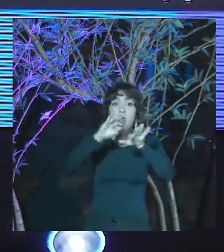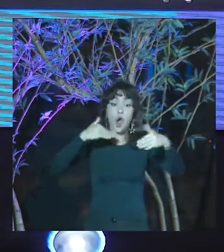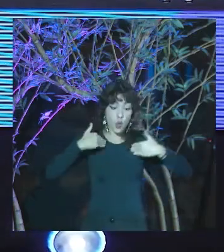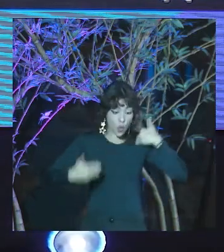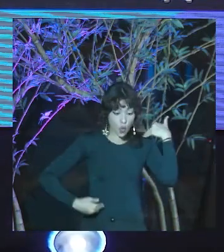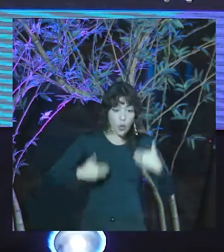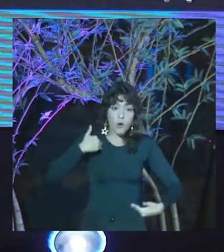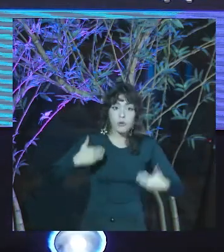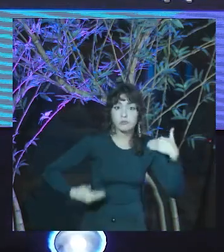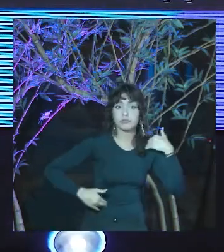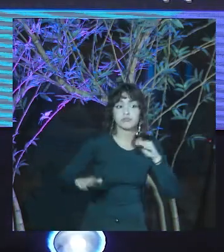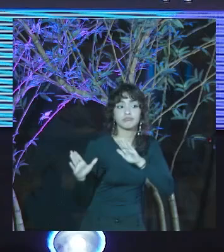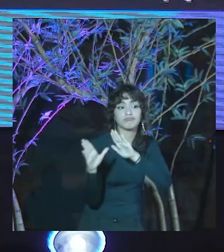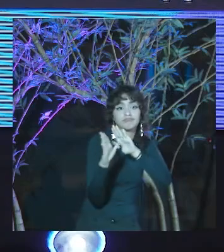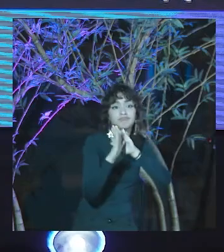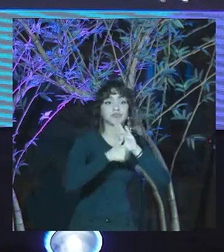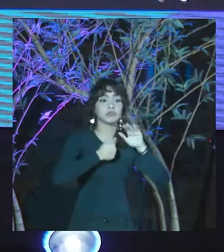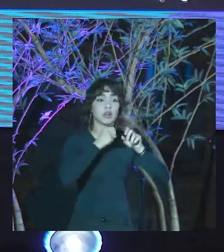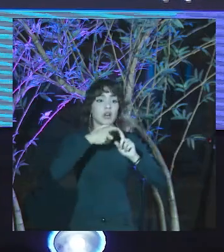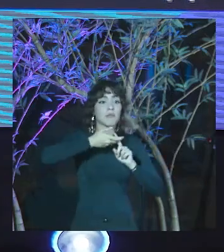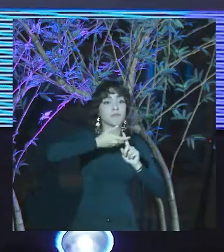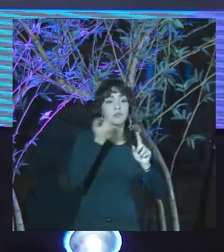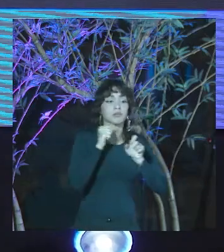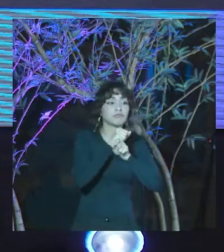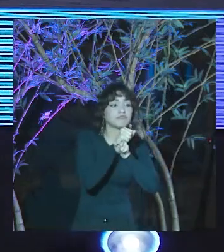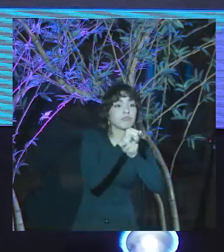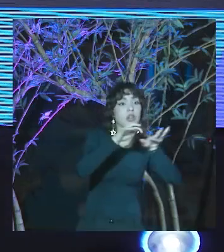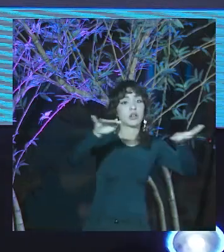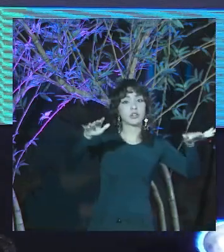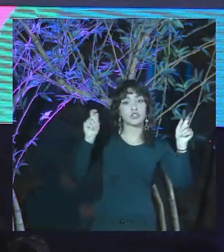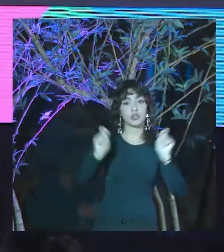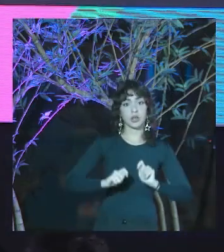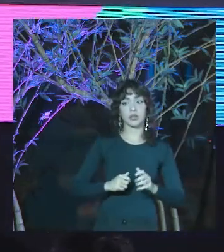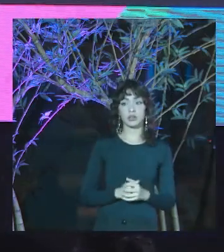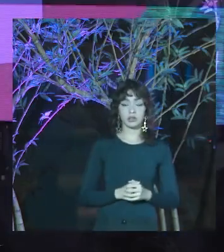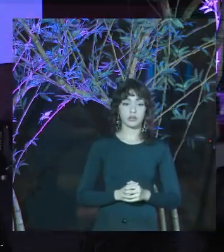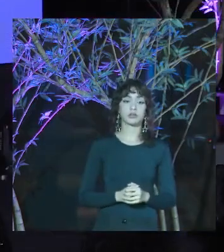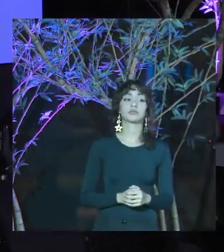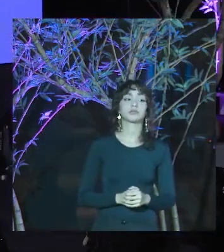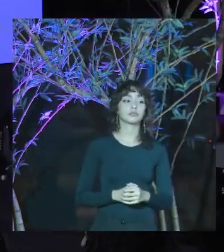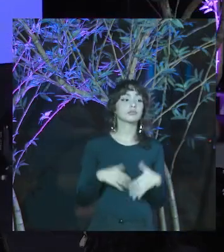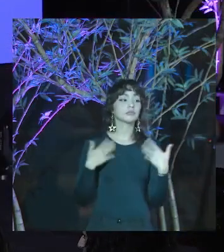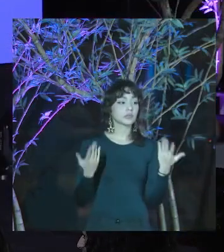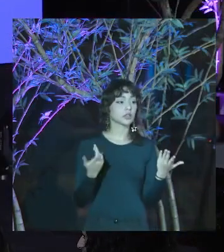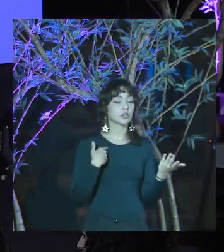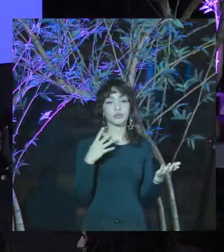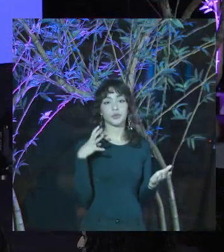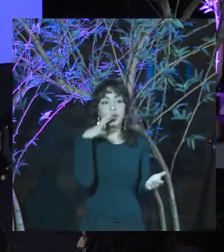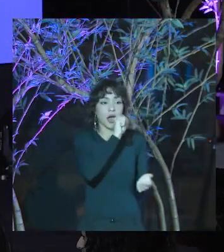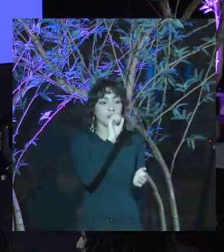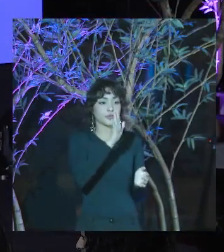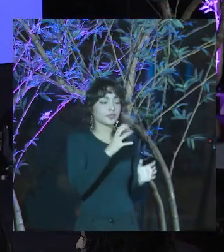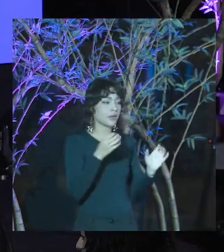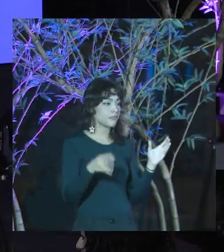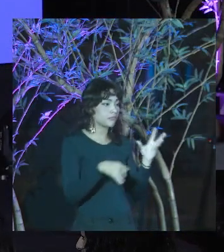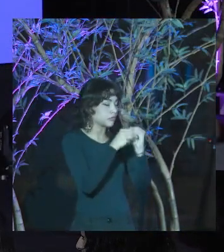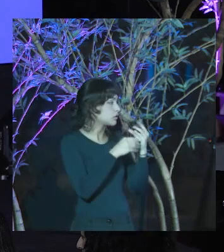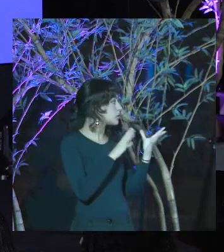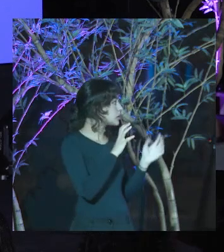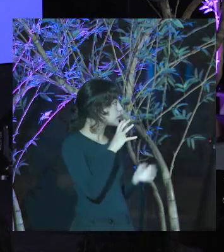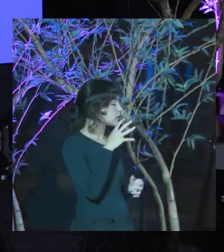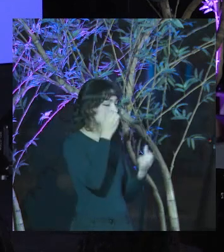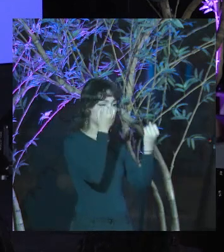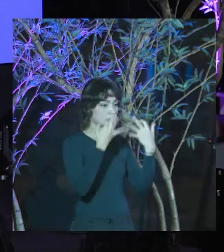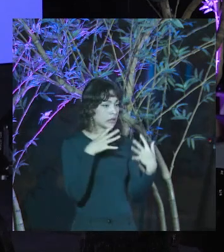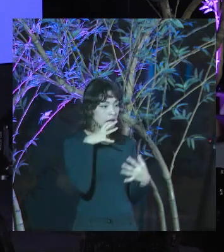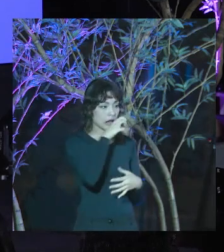gente. Então, dentro do DataThinking, vocês navegando aqui, eu vou passar super rápido, que são as páginas dele, né?